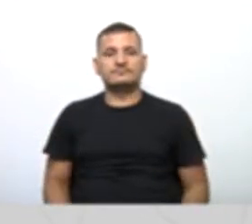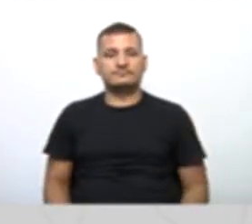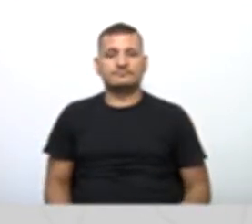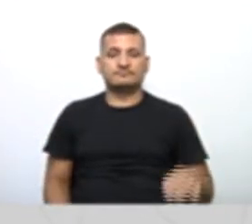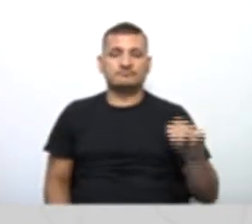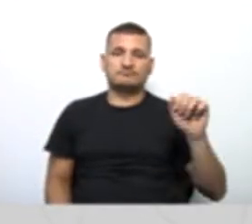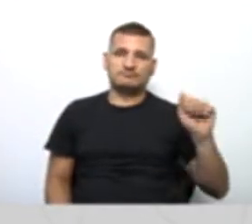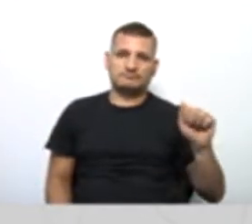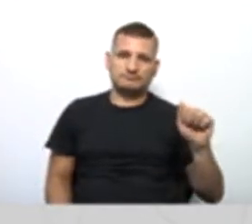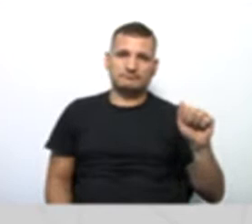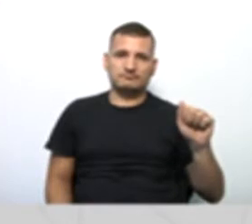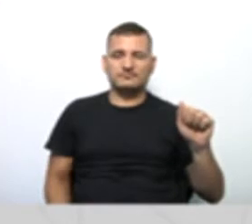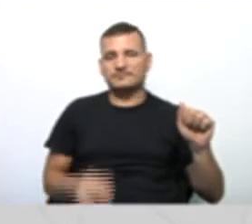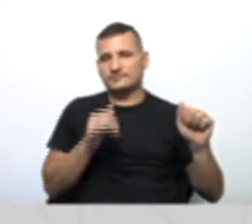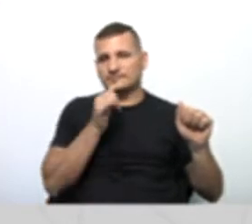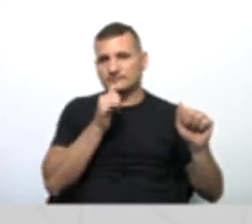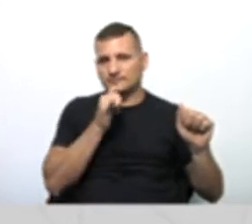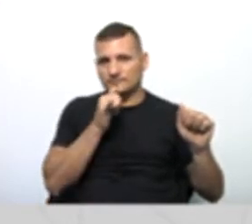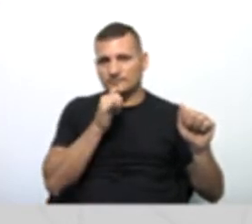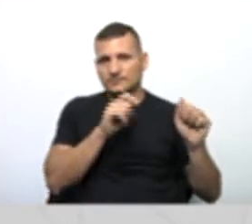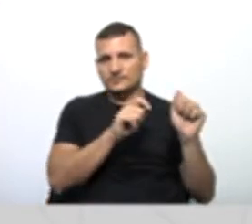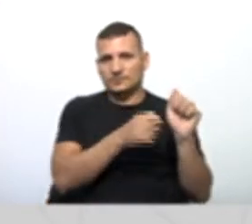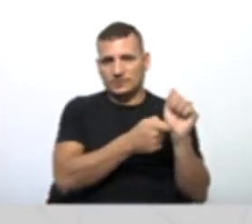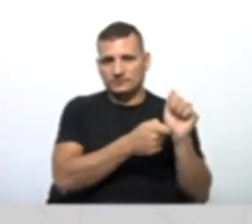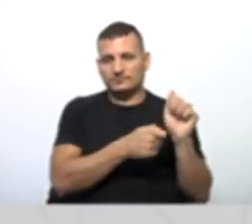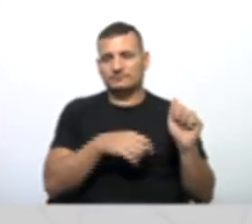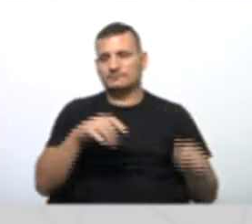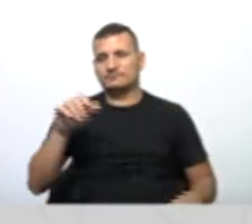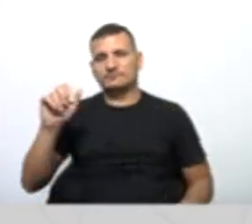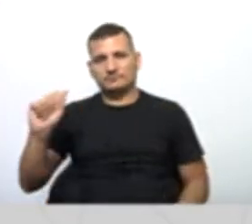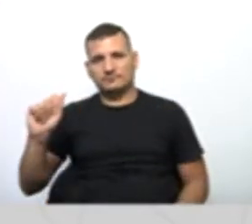mesma chave A que tem aqui. Então, quando